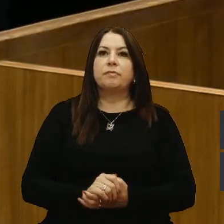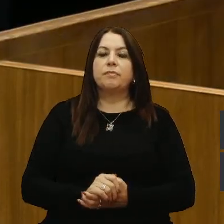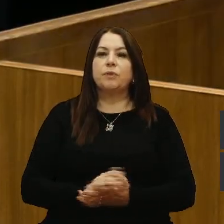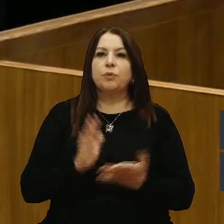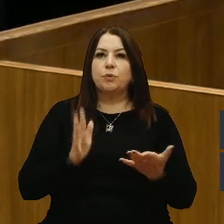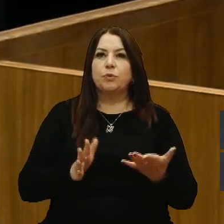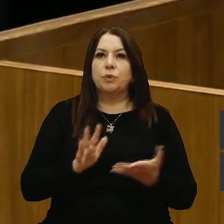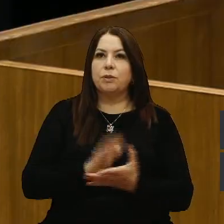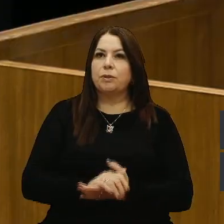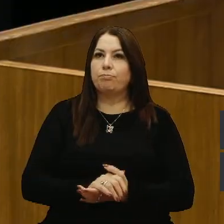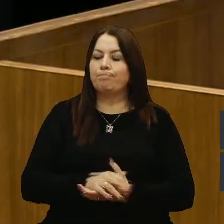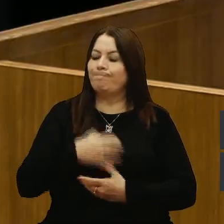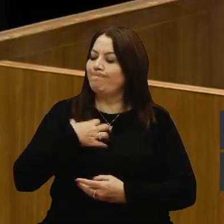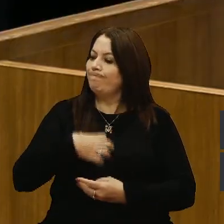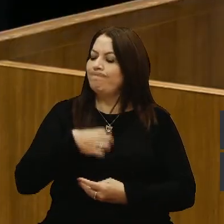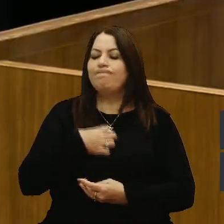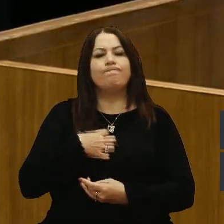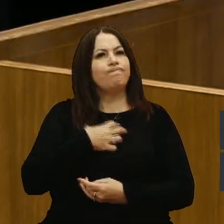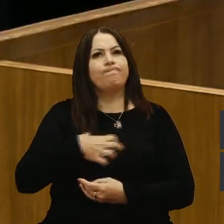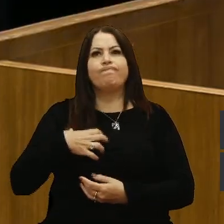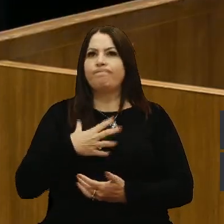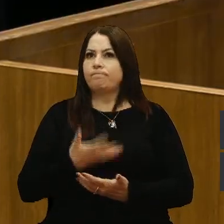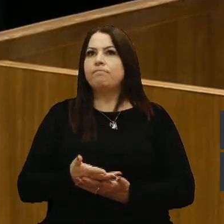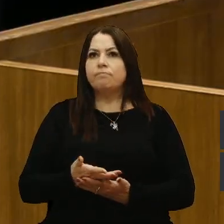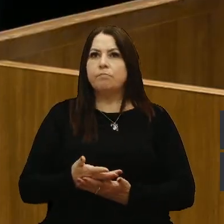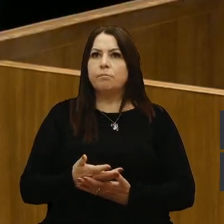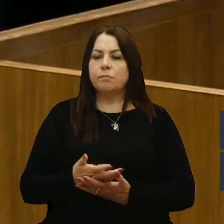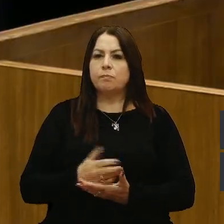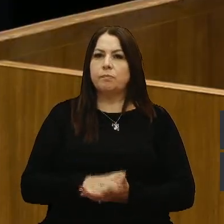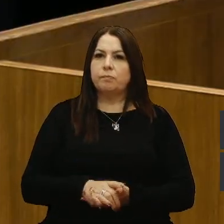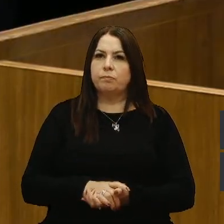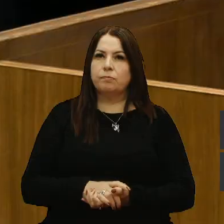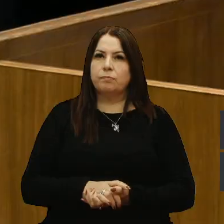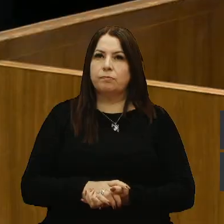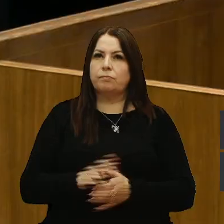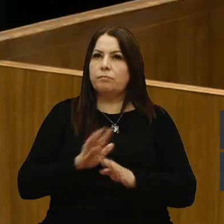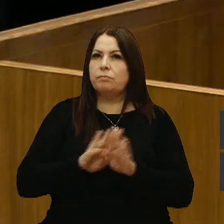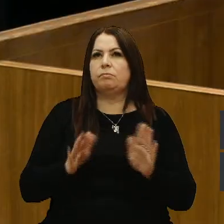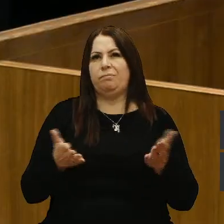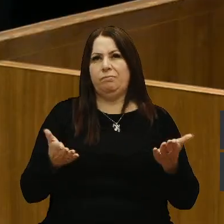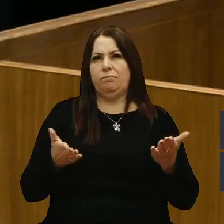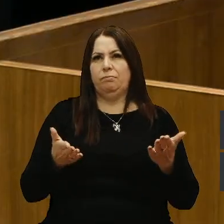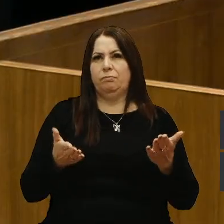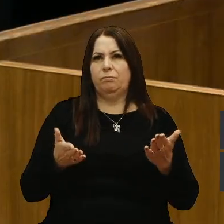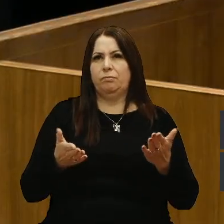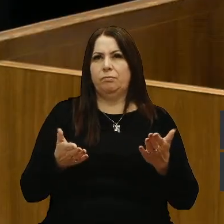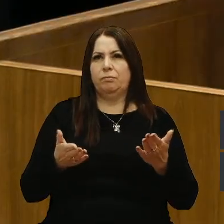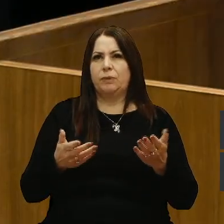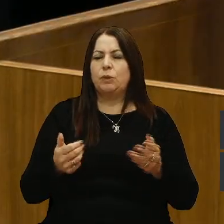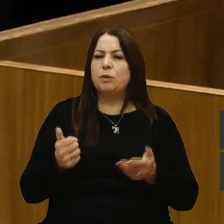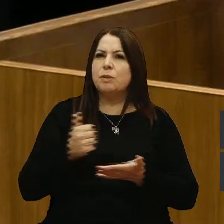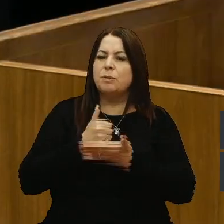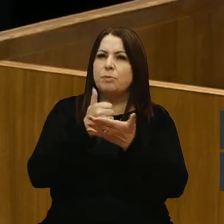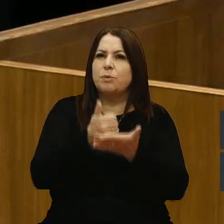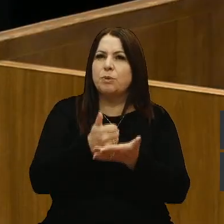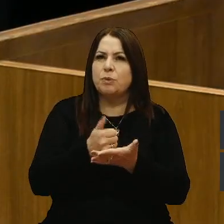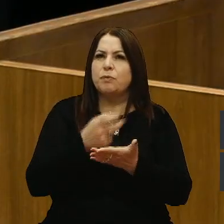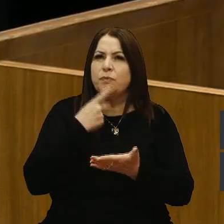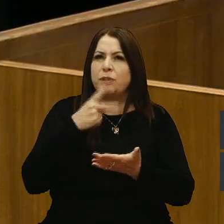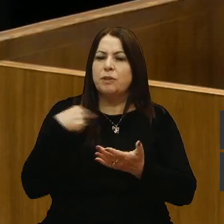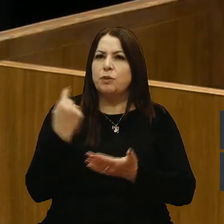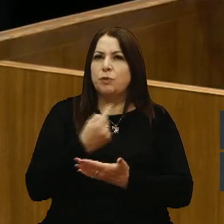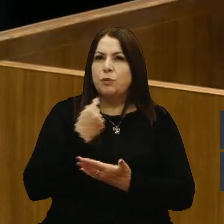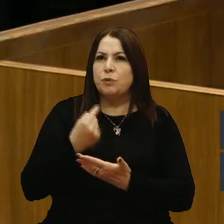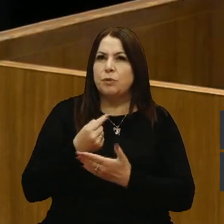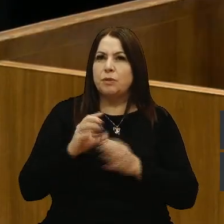hoje eu estou muito indignada, porque assim, ó, vamos acabar então com esses adjuntos? Eu vou ser sincera,